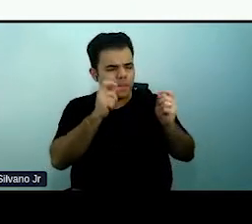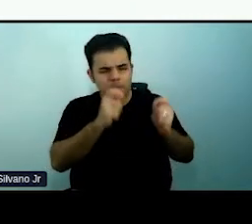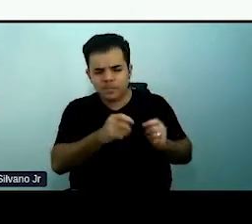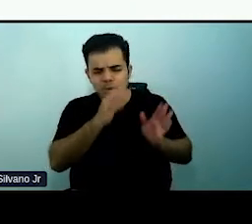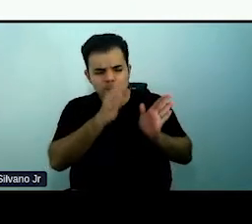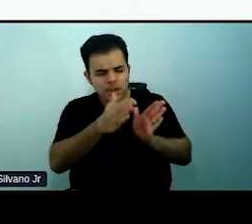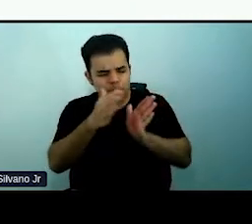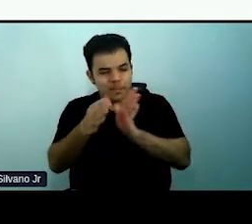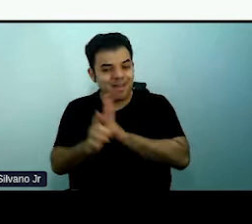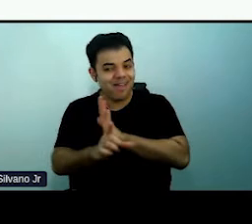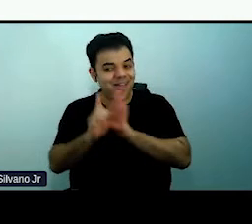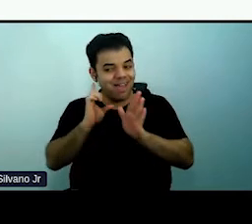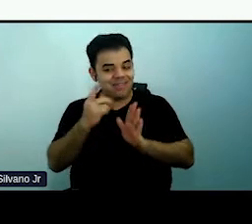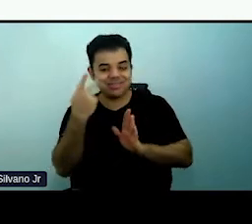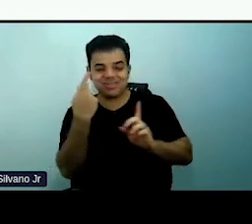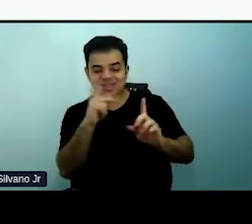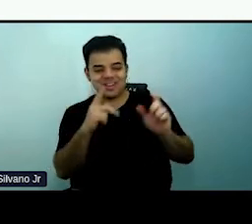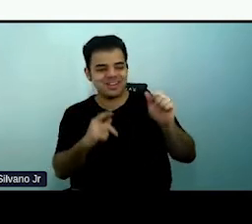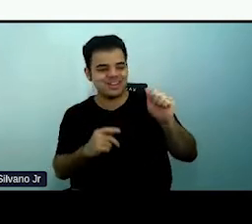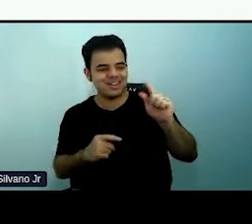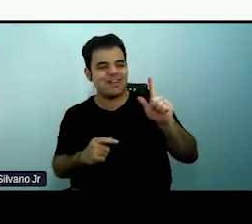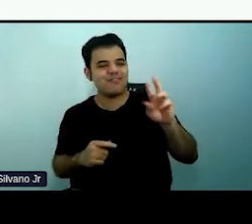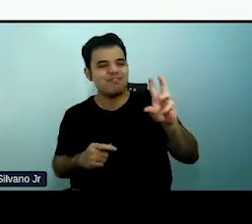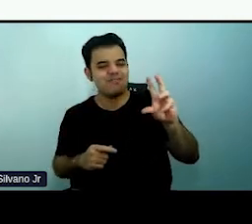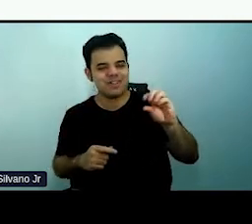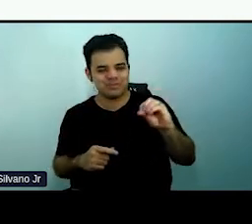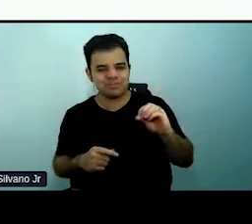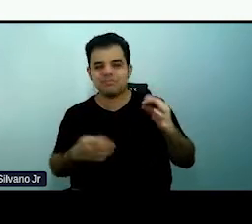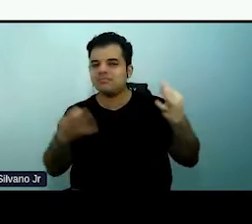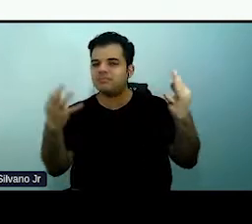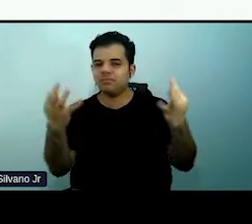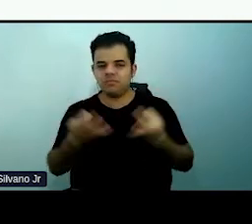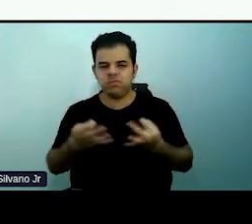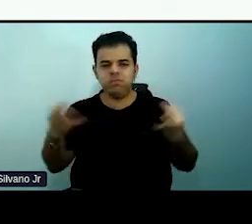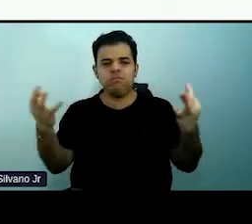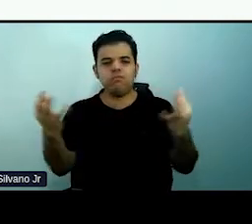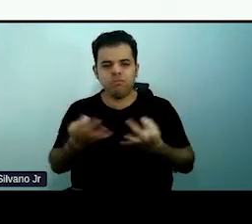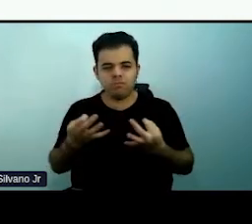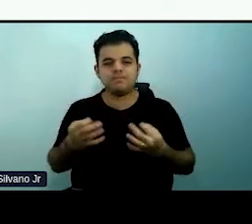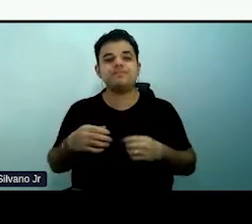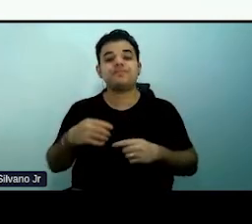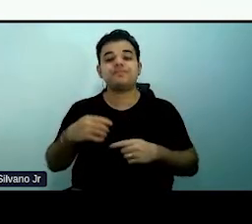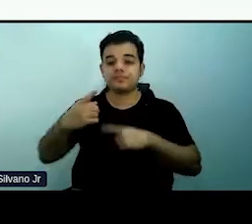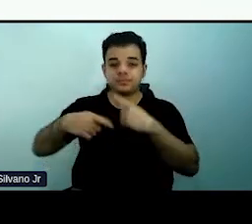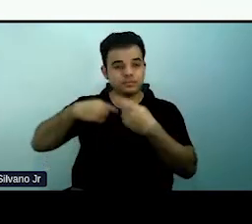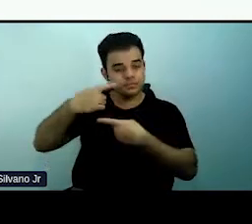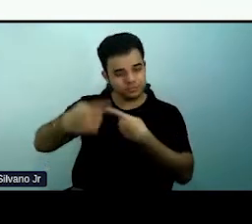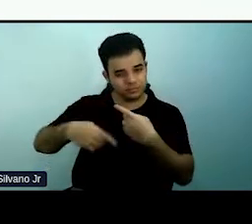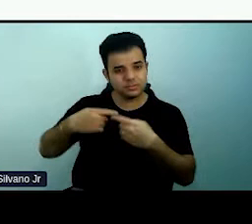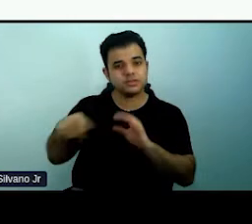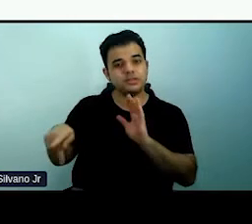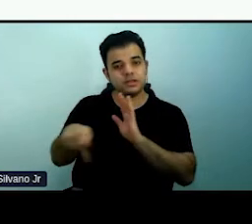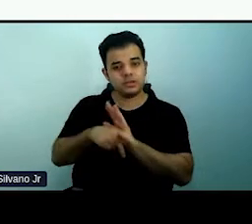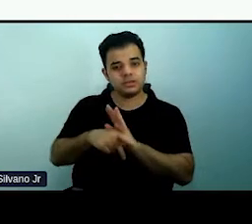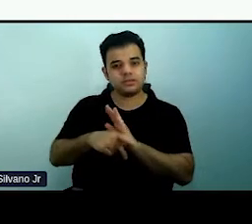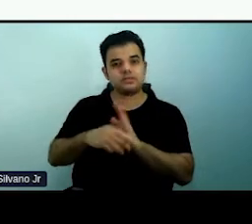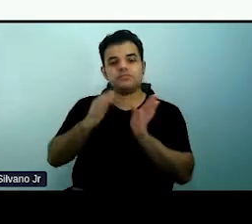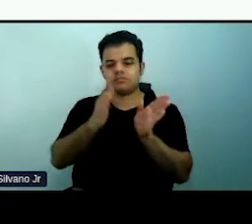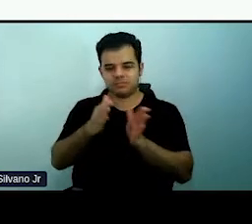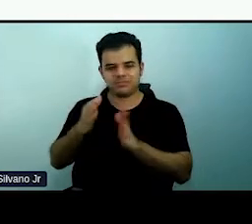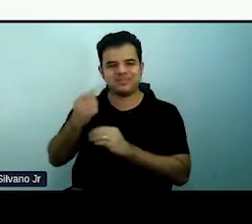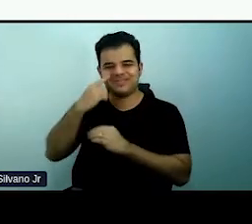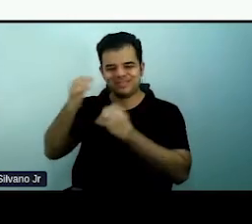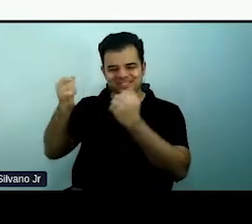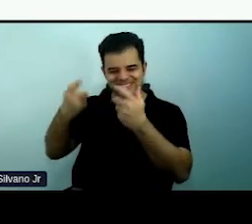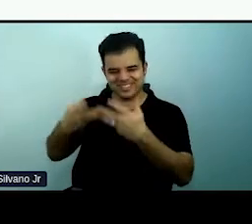foi sensacional, foi realmente impecável, tá? E aí depois, né, pessoal, desse processo, né, que como o Dedinho muito